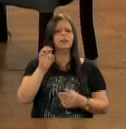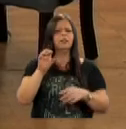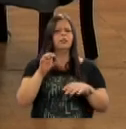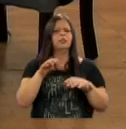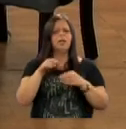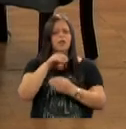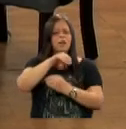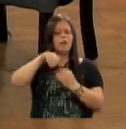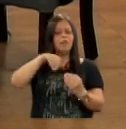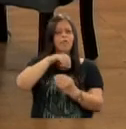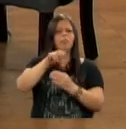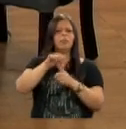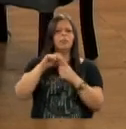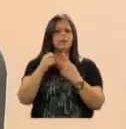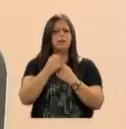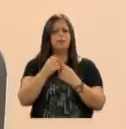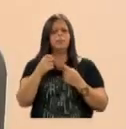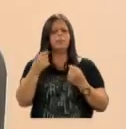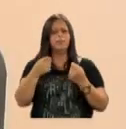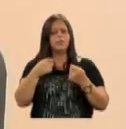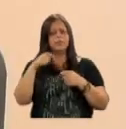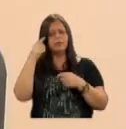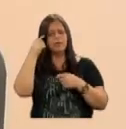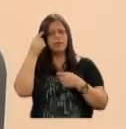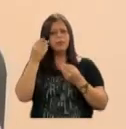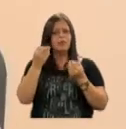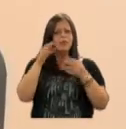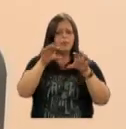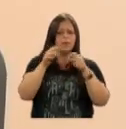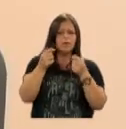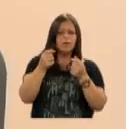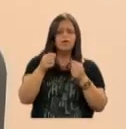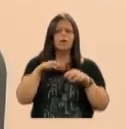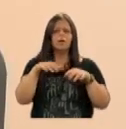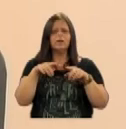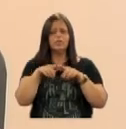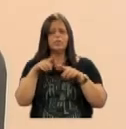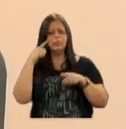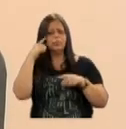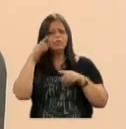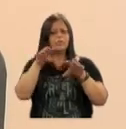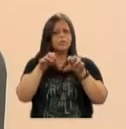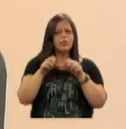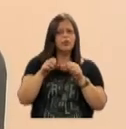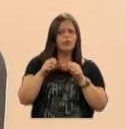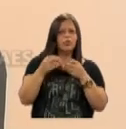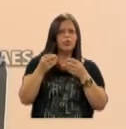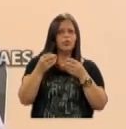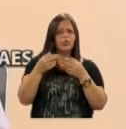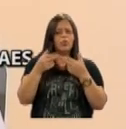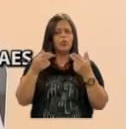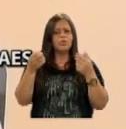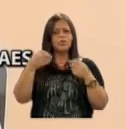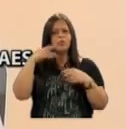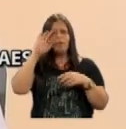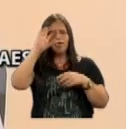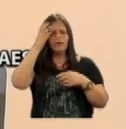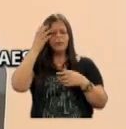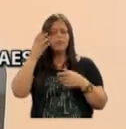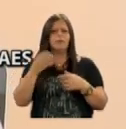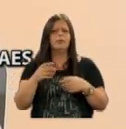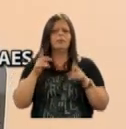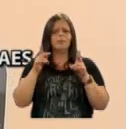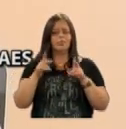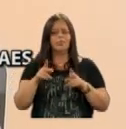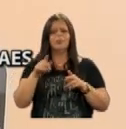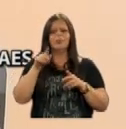desenvolvimento social precisa criatividade para buscar recursos precisa criatividade também é pra buscar novas soluções né pra